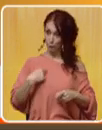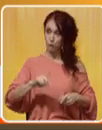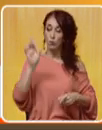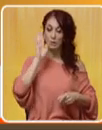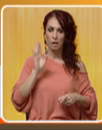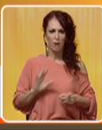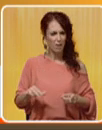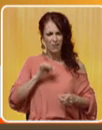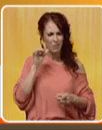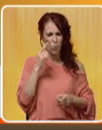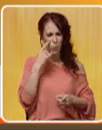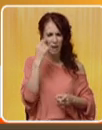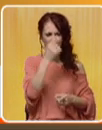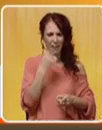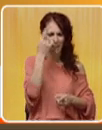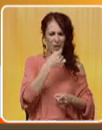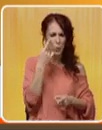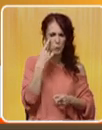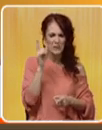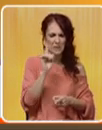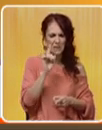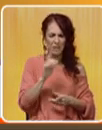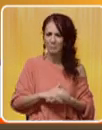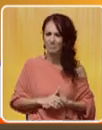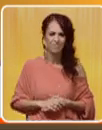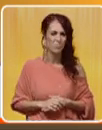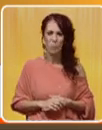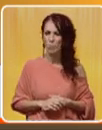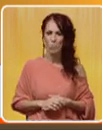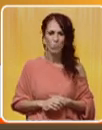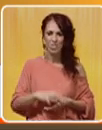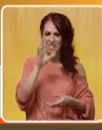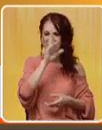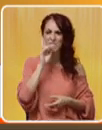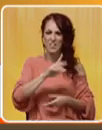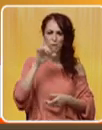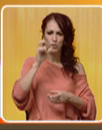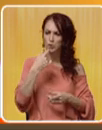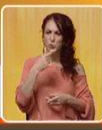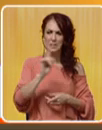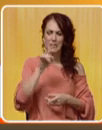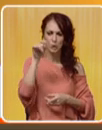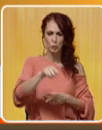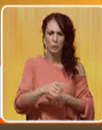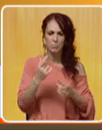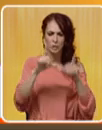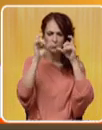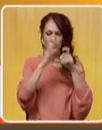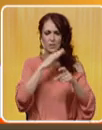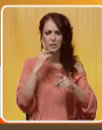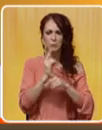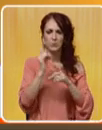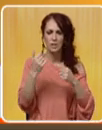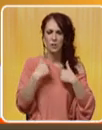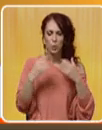tropa ainda não se reconhece aqui por acaso não não te reconhecia aqui não eu també não não eu se fiz esta fotografia não diria que er ol mas há uma fotografia muito engraçada que